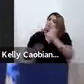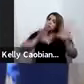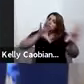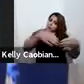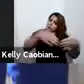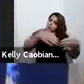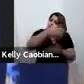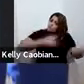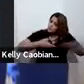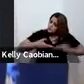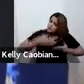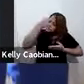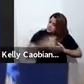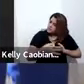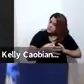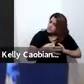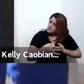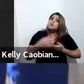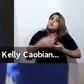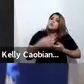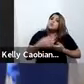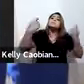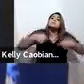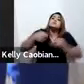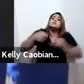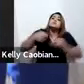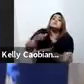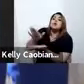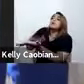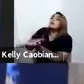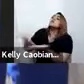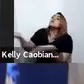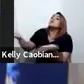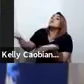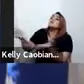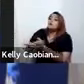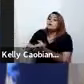cobrança, não só da empresa para o cumprimento da